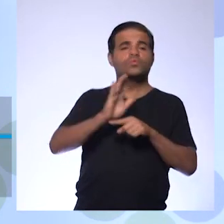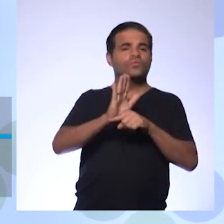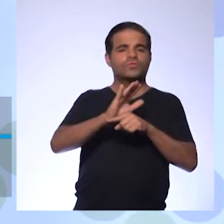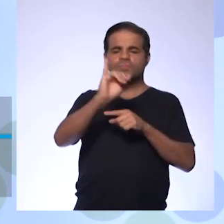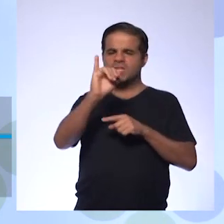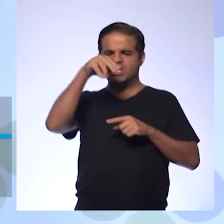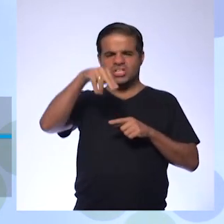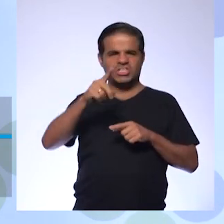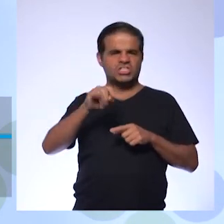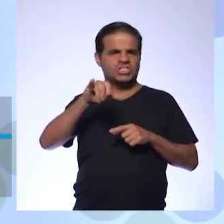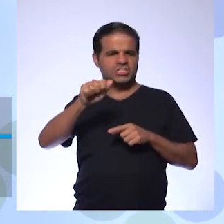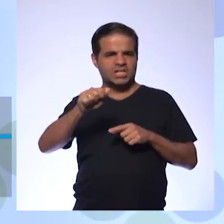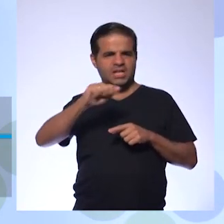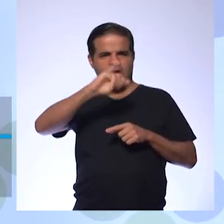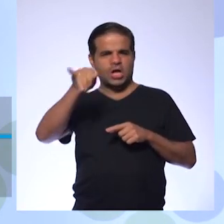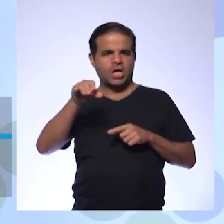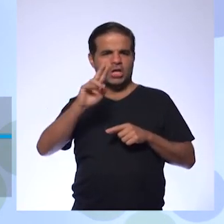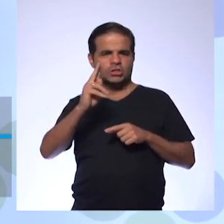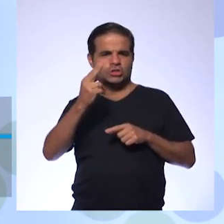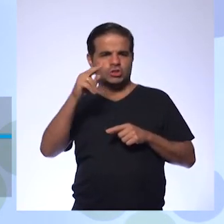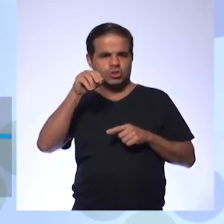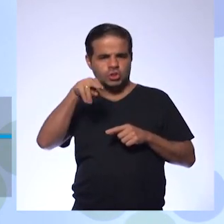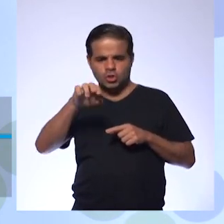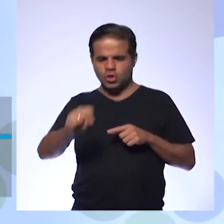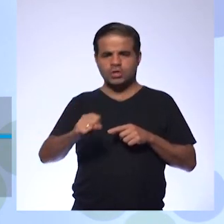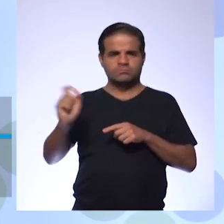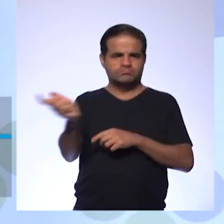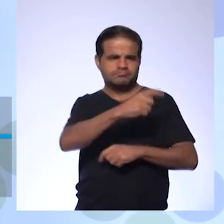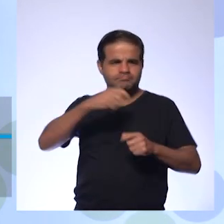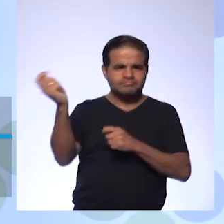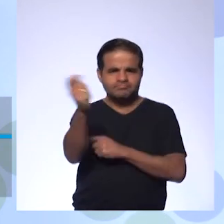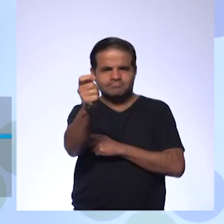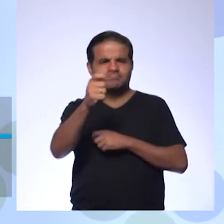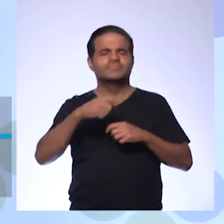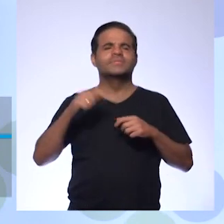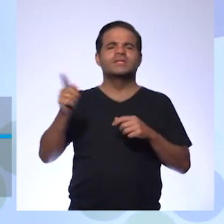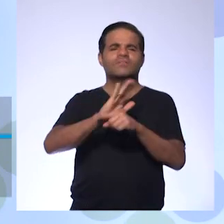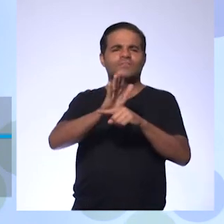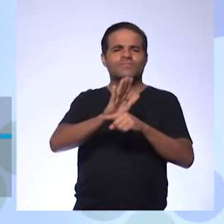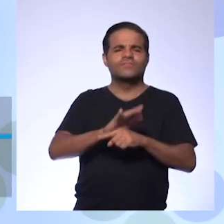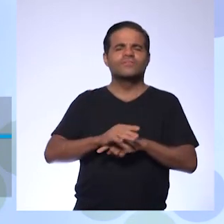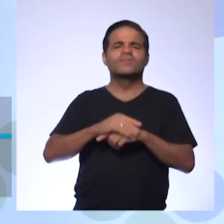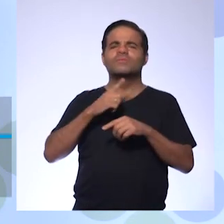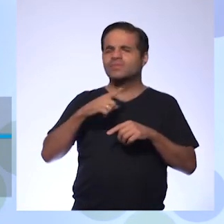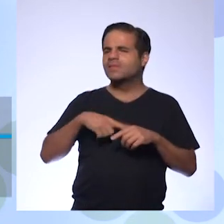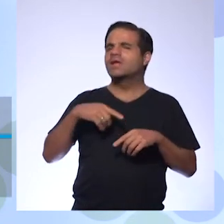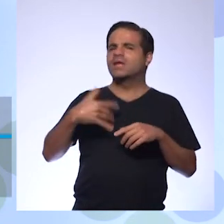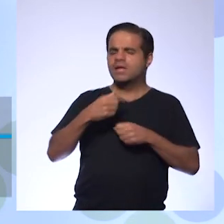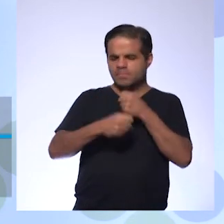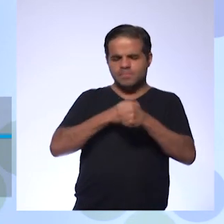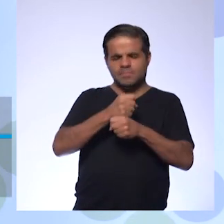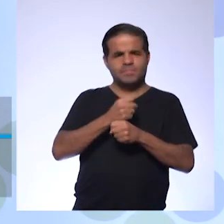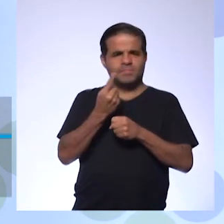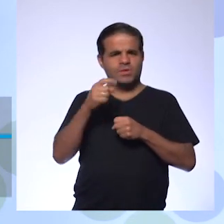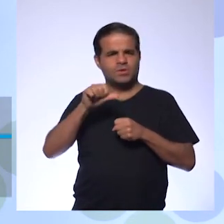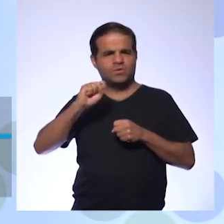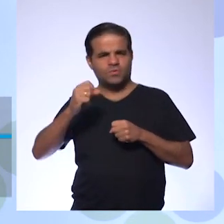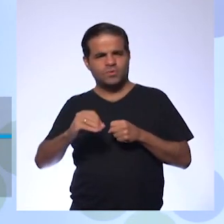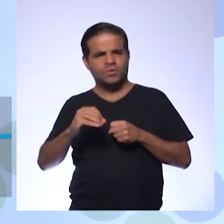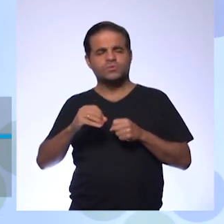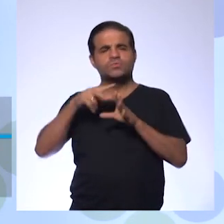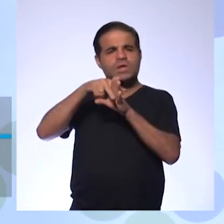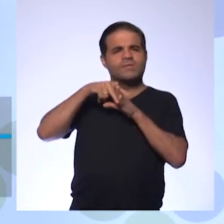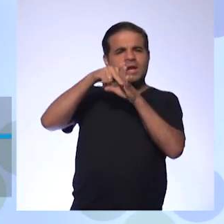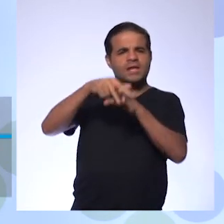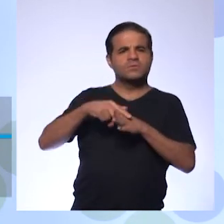essa tradição, né? É um filme de aventura lá dos anos 80, 90, né? Que tem até um dos filmes, Os Cavaleiros da Última Cruzada,